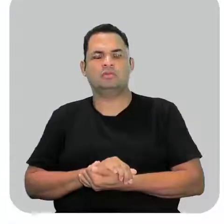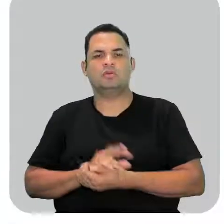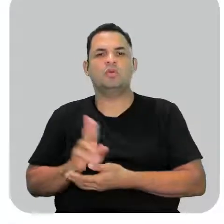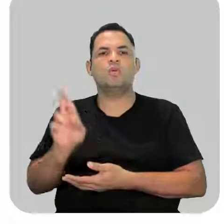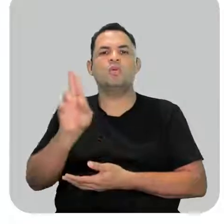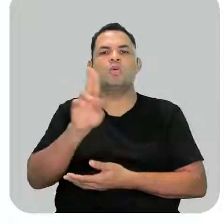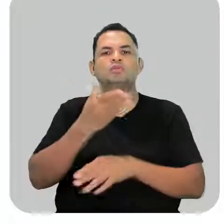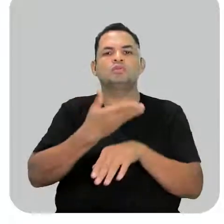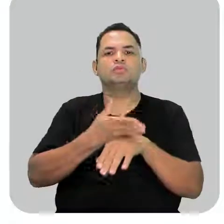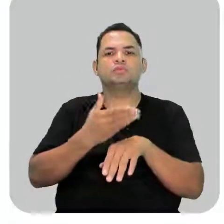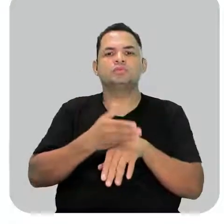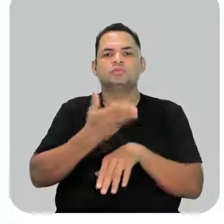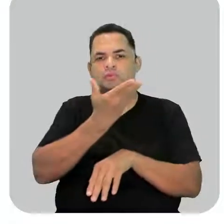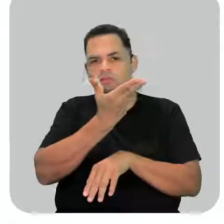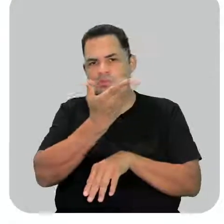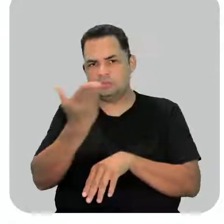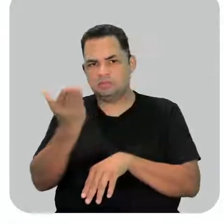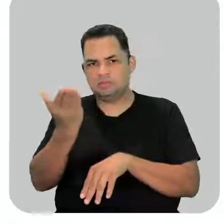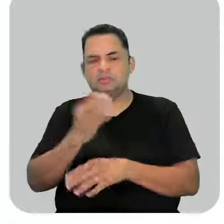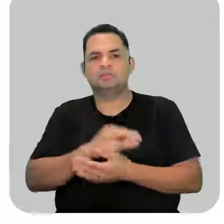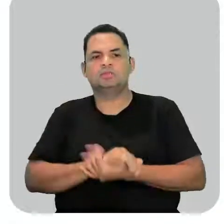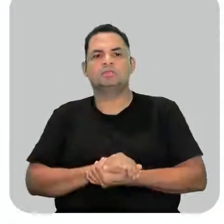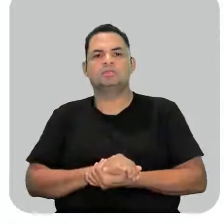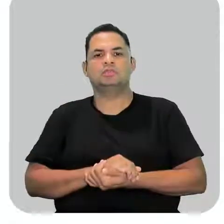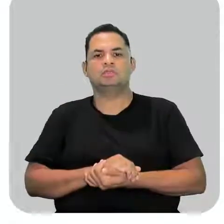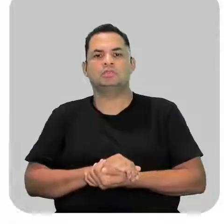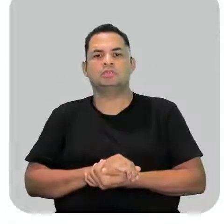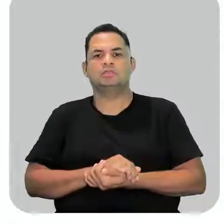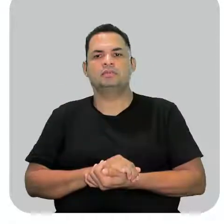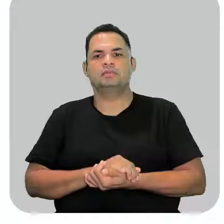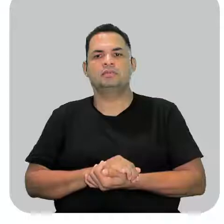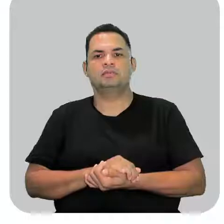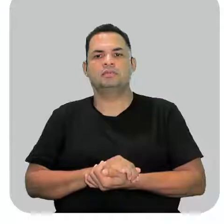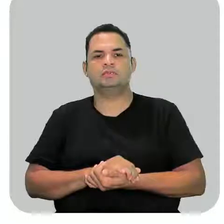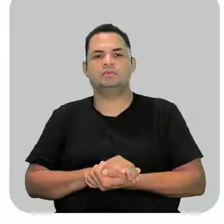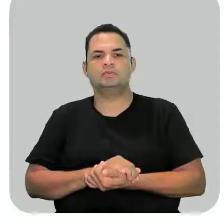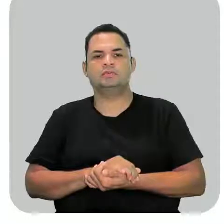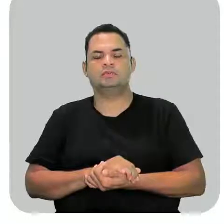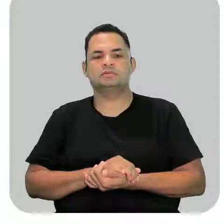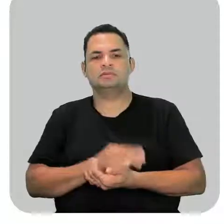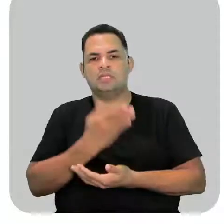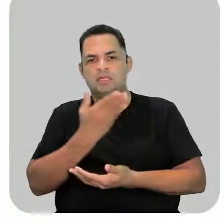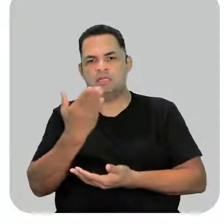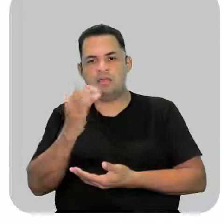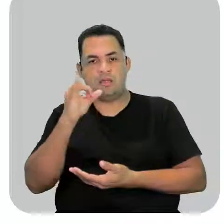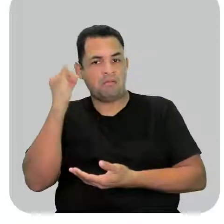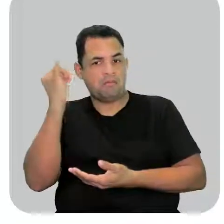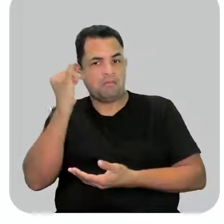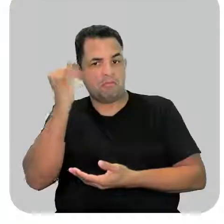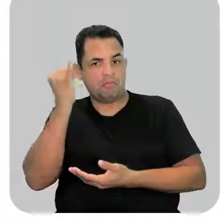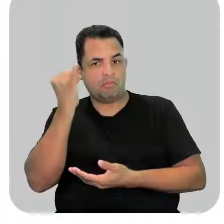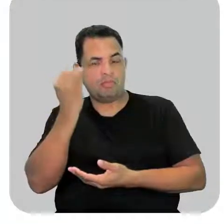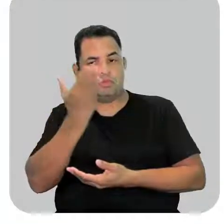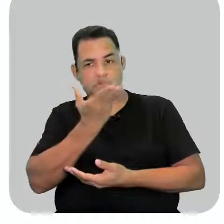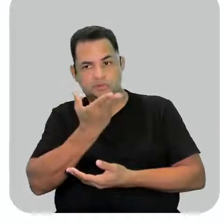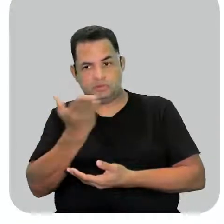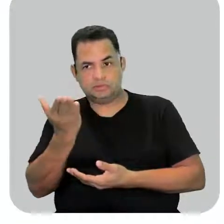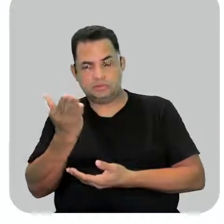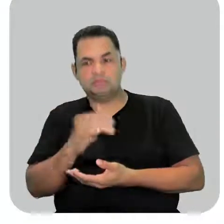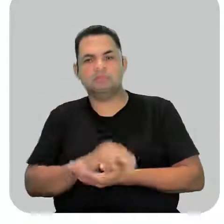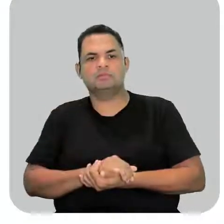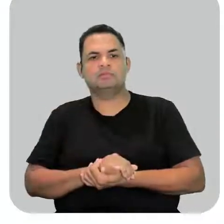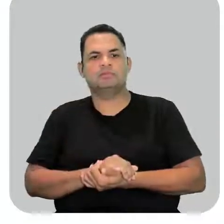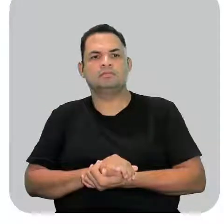Algumas aplicações práticas dos nitros compostos. O nitrobenzeno, ele é o mais importante dos nitros